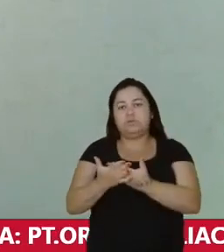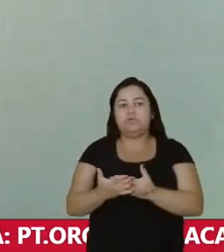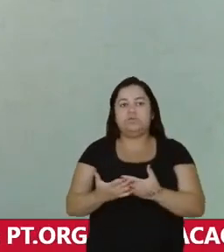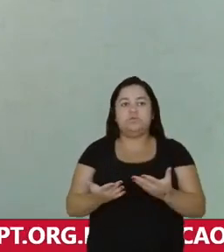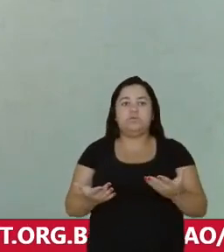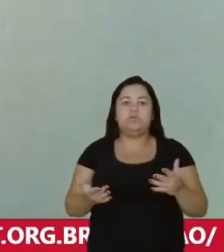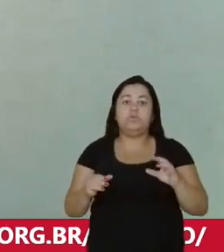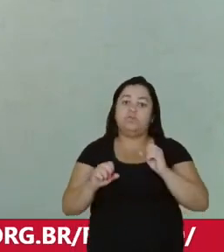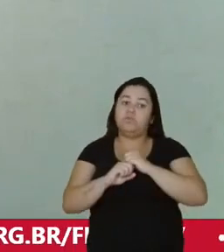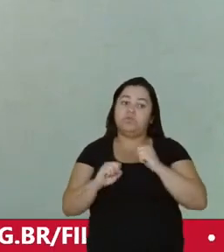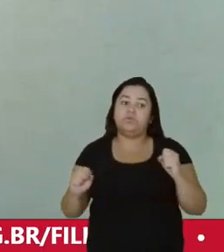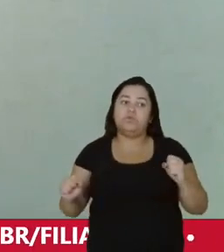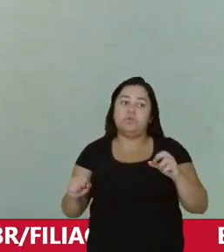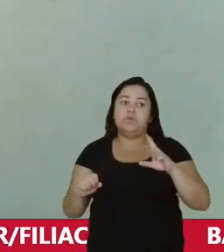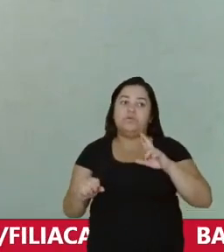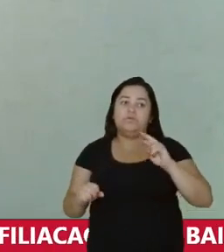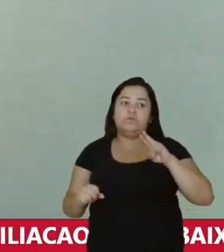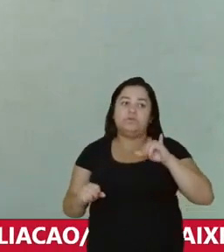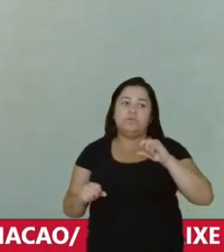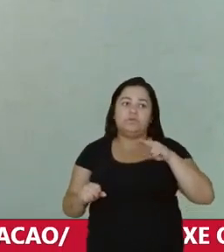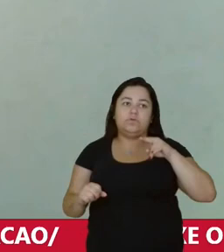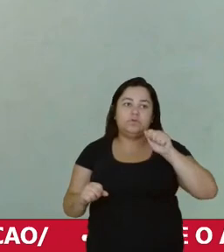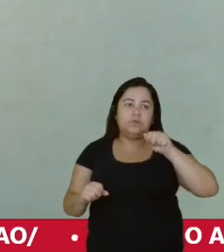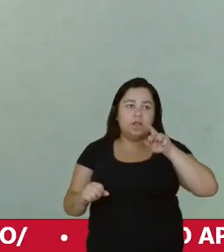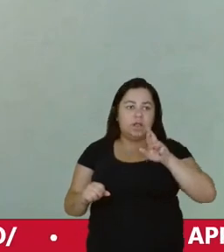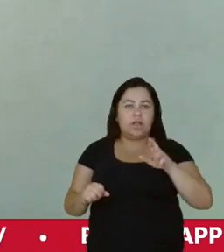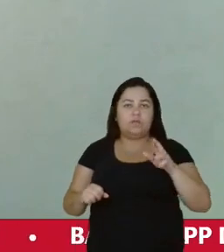seja possível revolucionar algo.